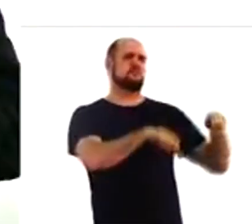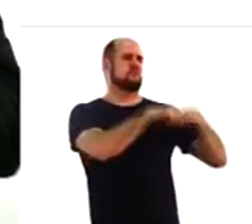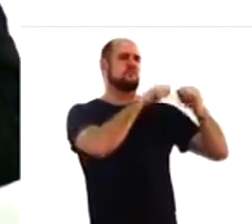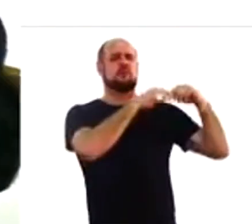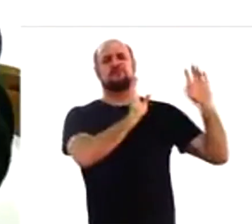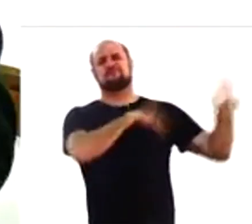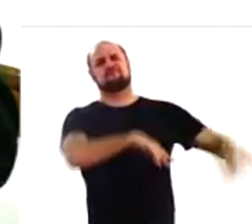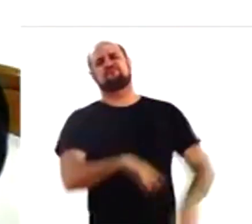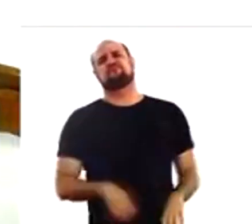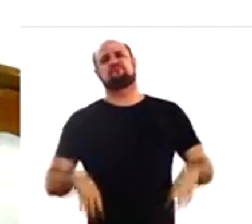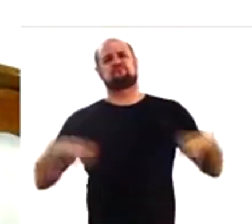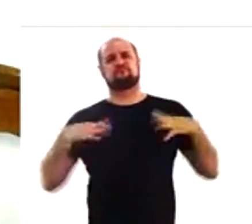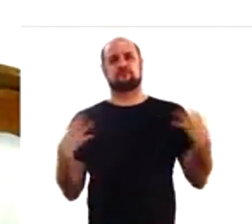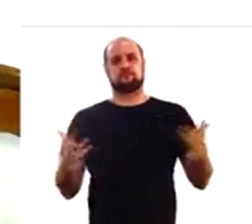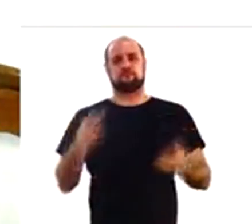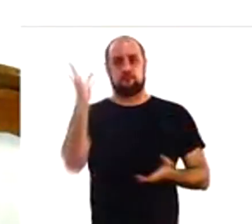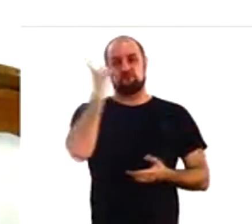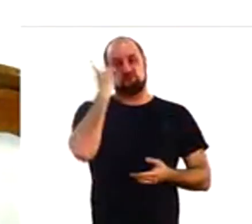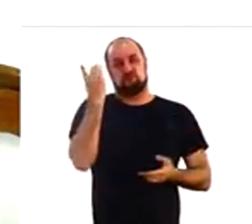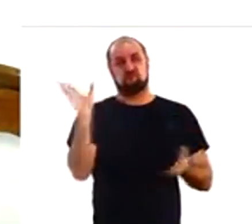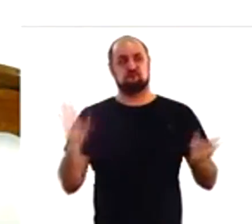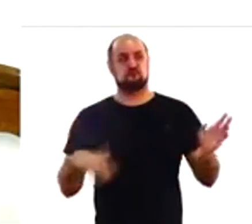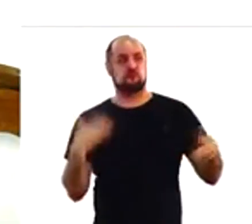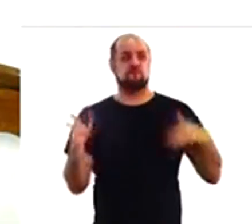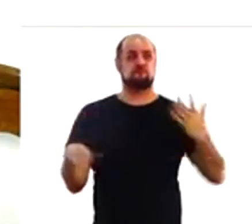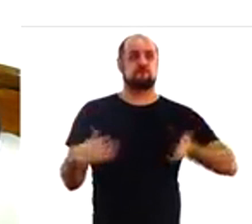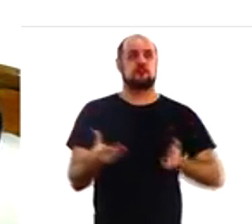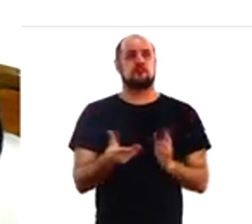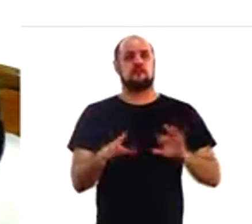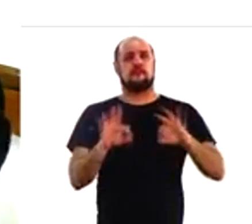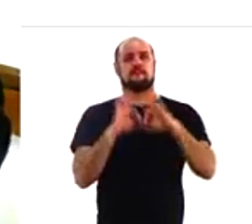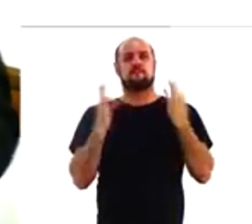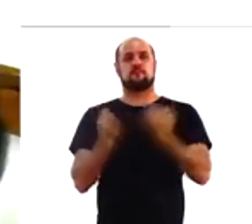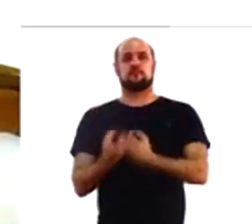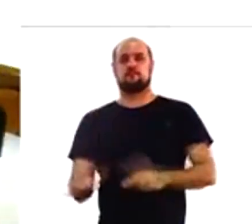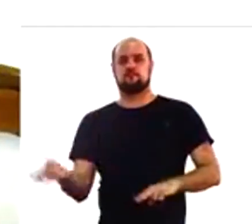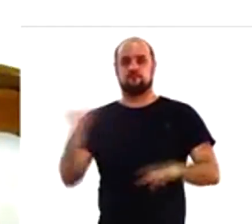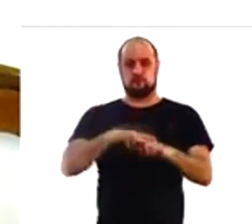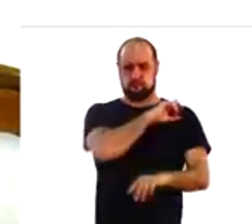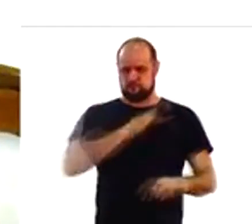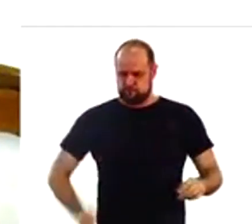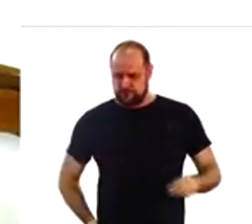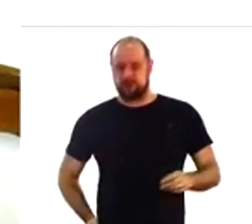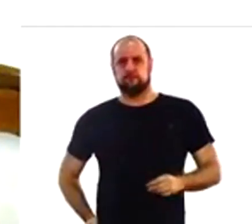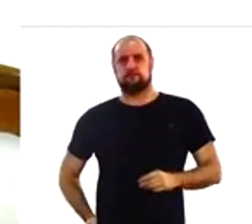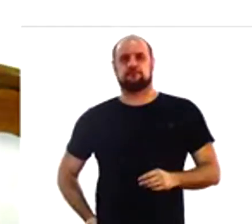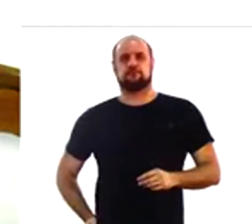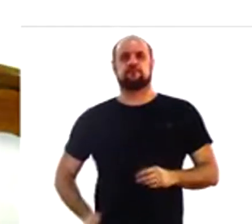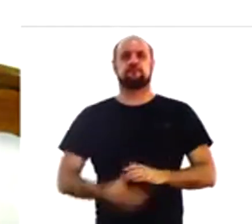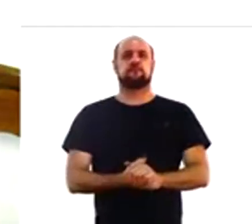de usar e andava sem. Um determinado dia, este parente do Tim Keller entrou no carro e afivelou o cinto de